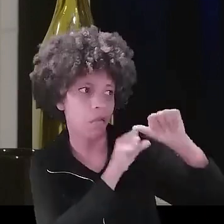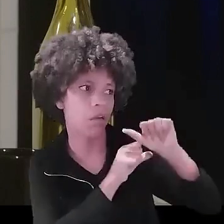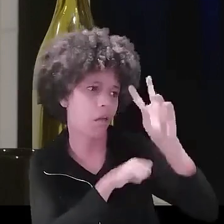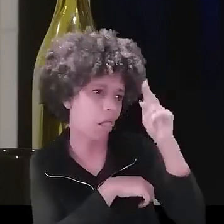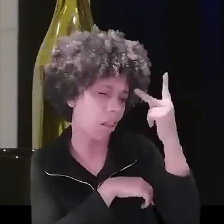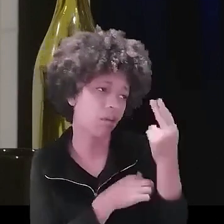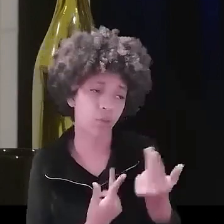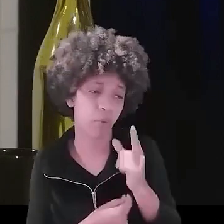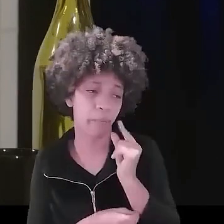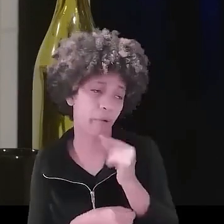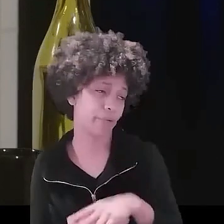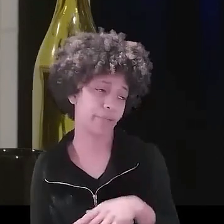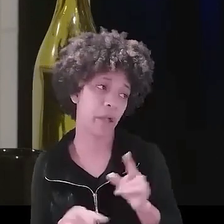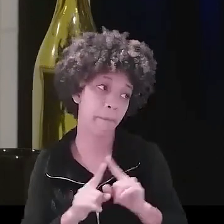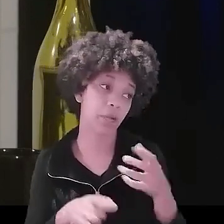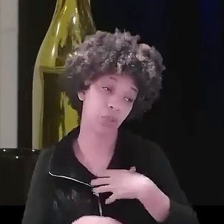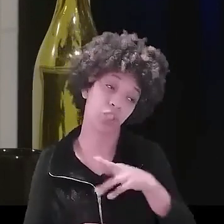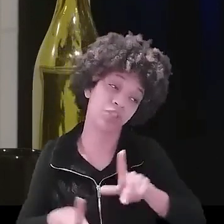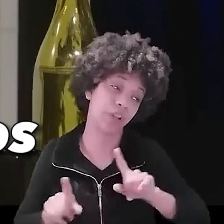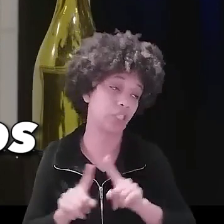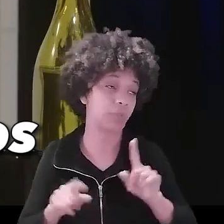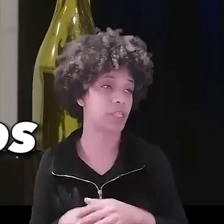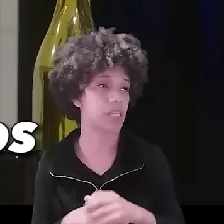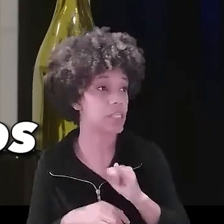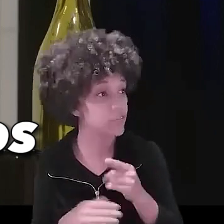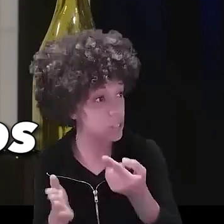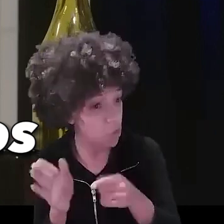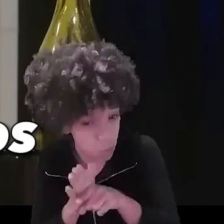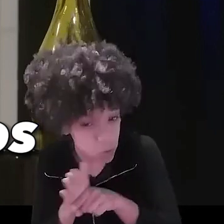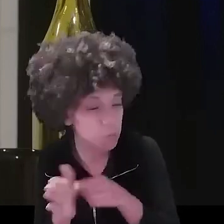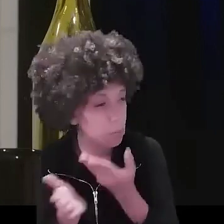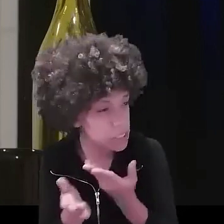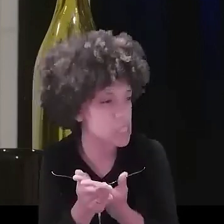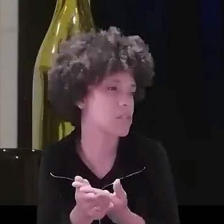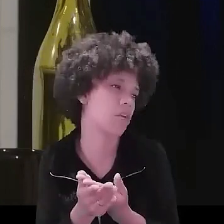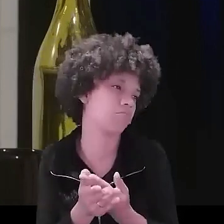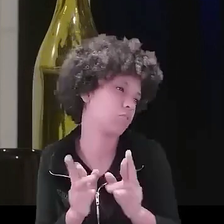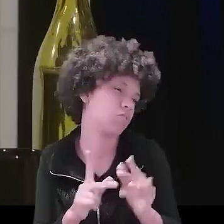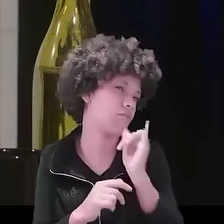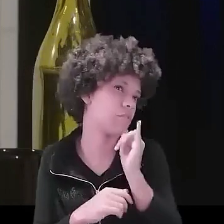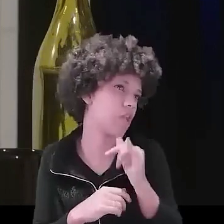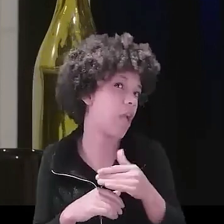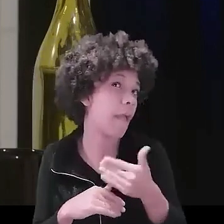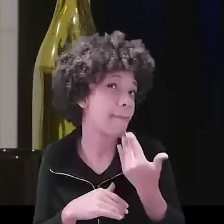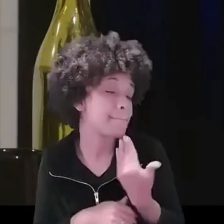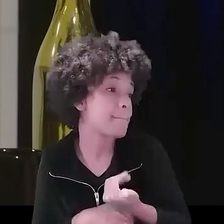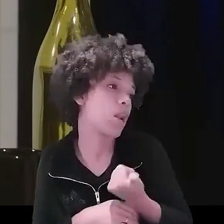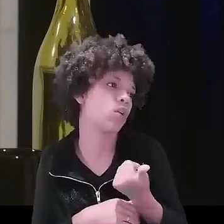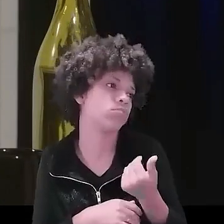também, igual a maconha, por vias diferentes. Se você for pegar os estudos, por exemplo, é muito